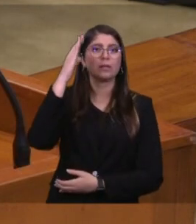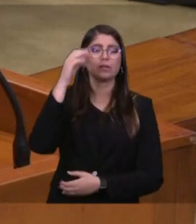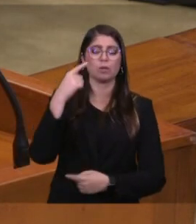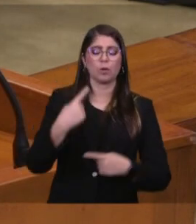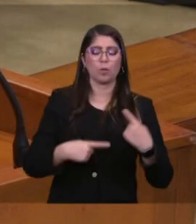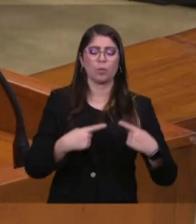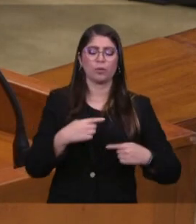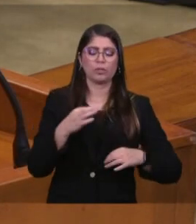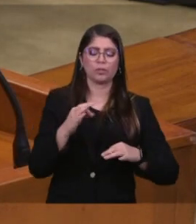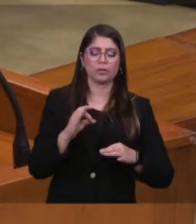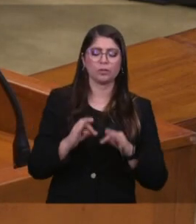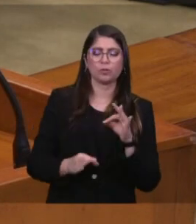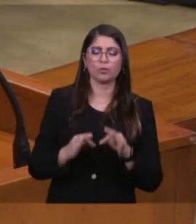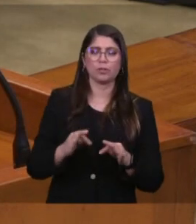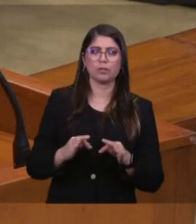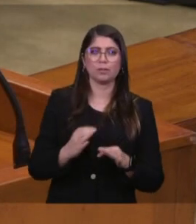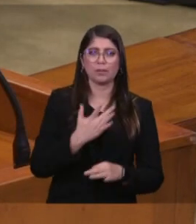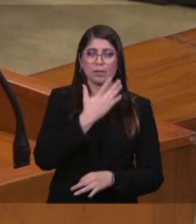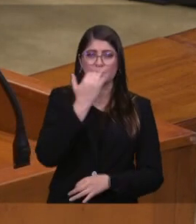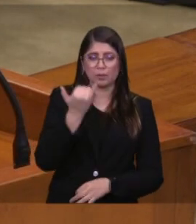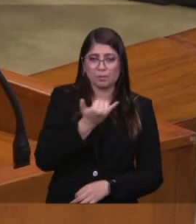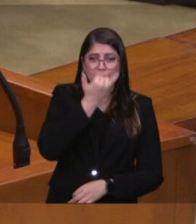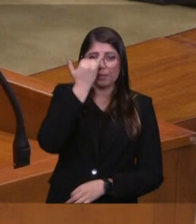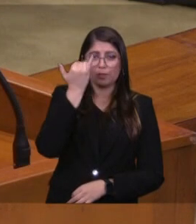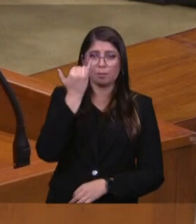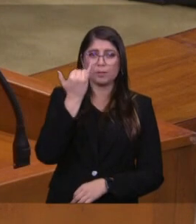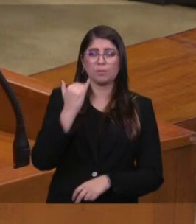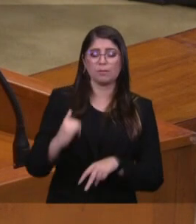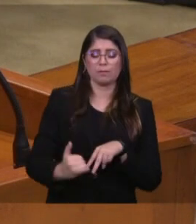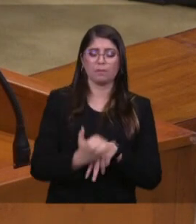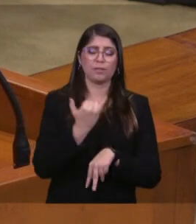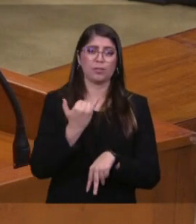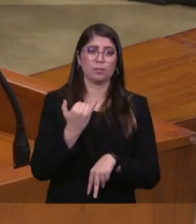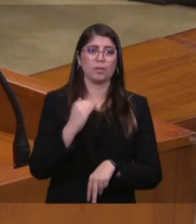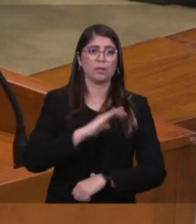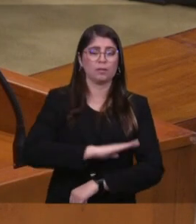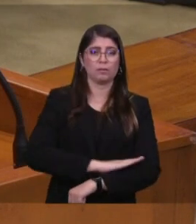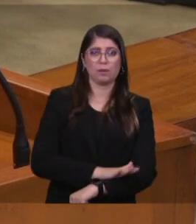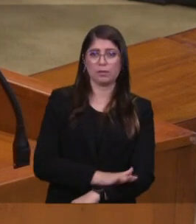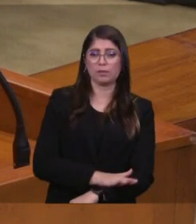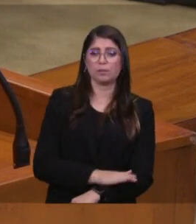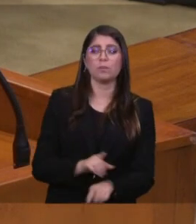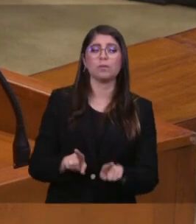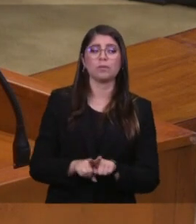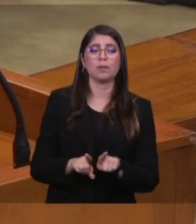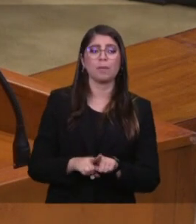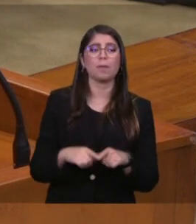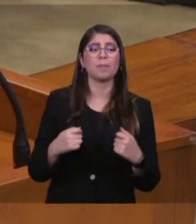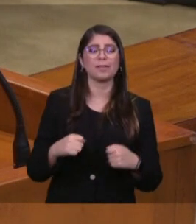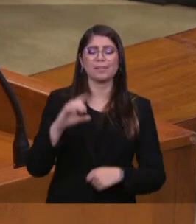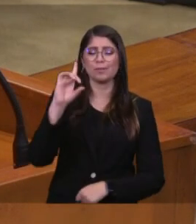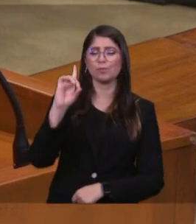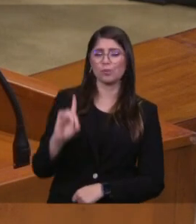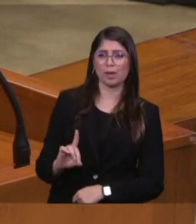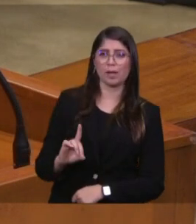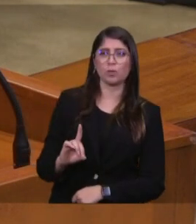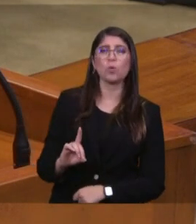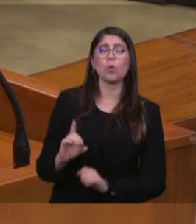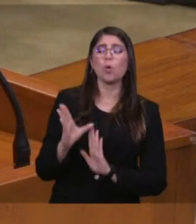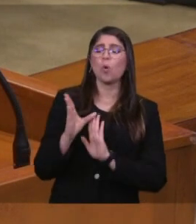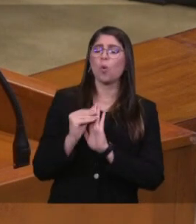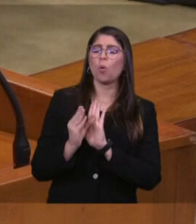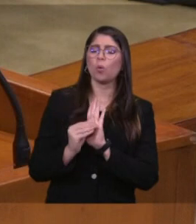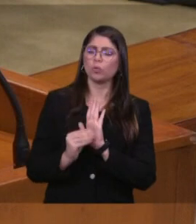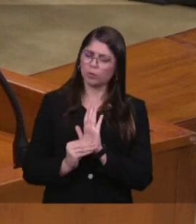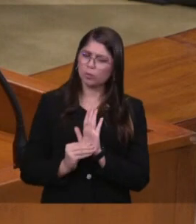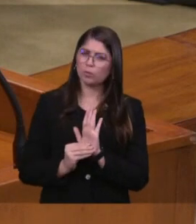das vítimas do racismo, ela deve informar uma outra técnica na apuração do direito. Deve informar um conteúdo semântico